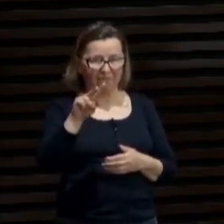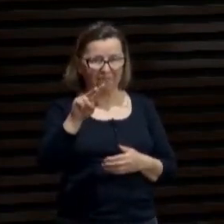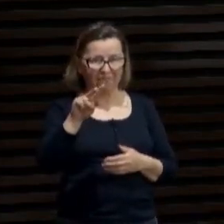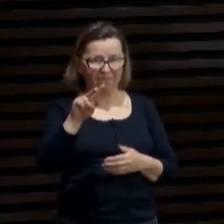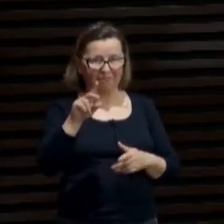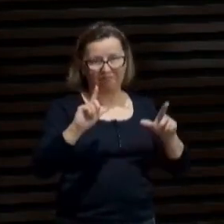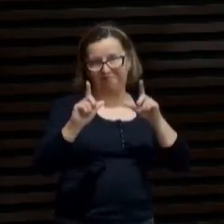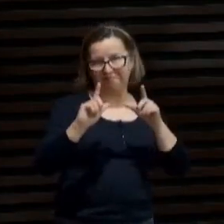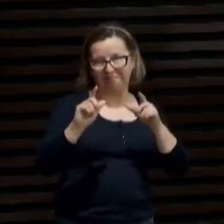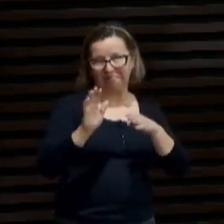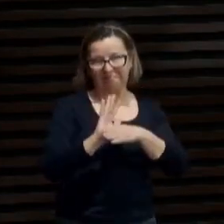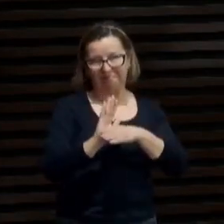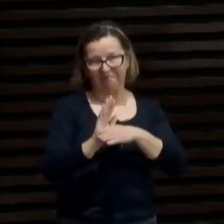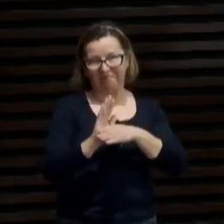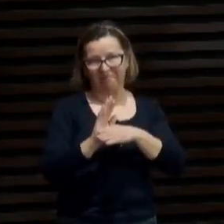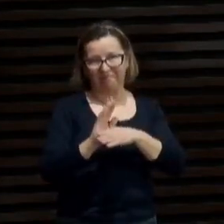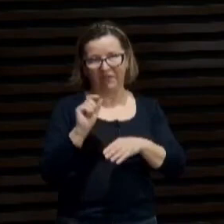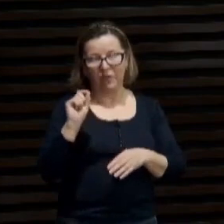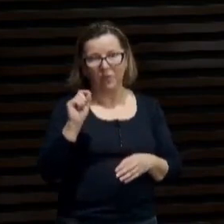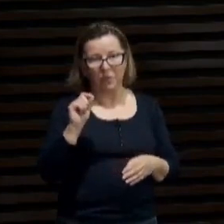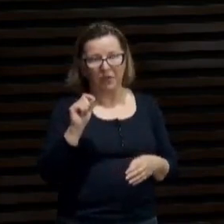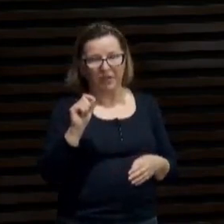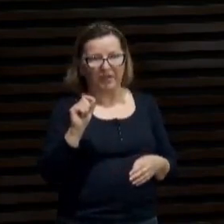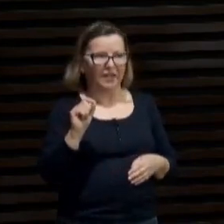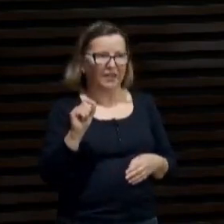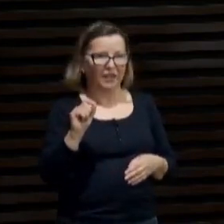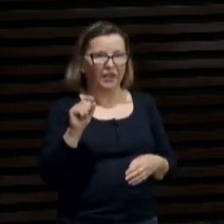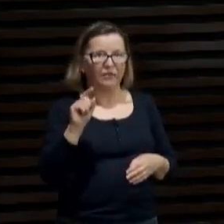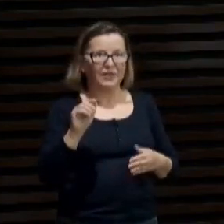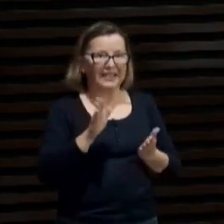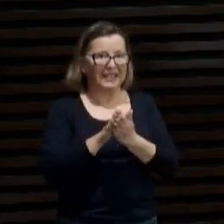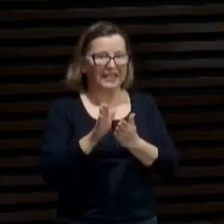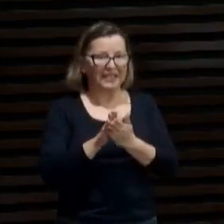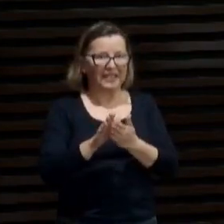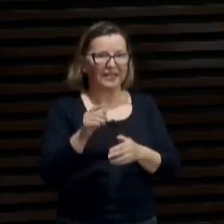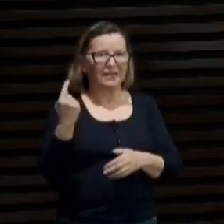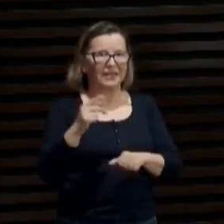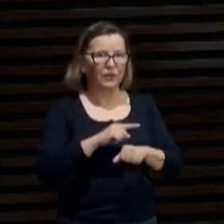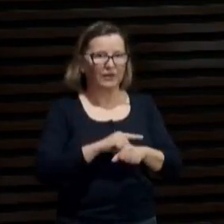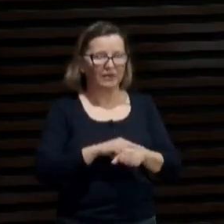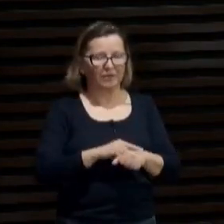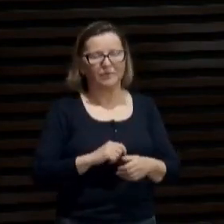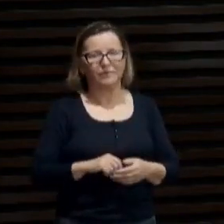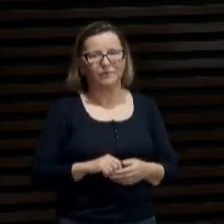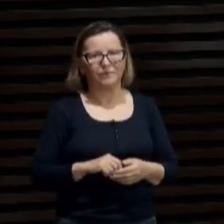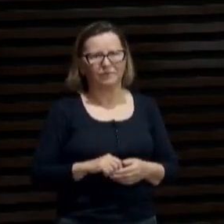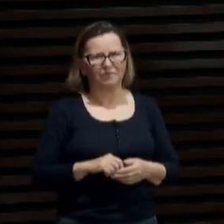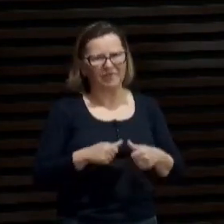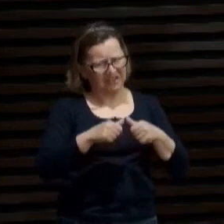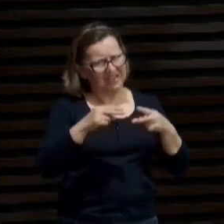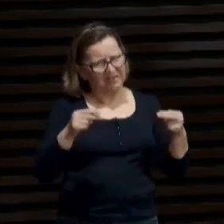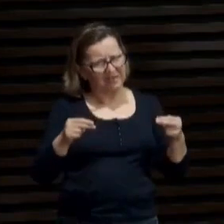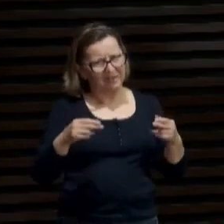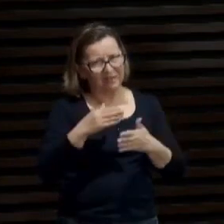Com o que você tem ocupado o teu pensamento? São com essas coisas aqui? Tudo que é bom, tudo que é agradável, tudo